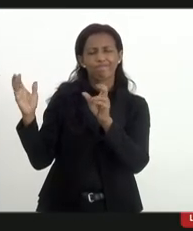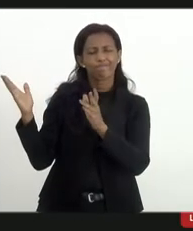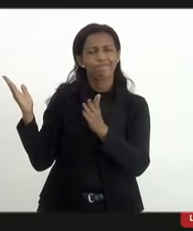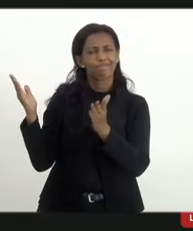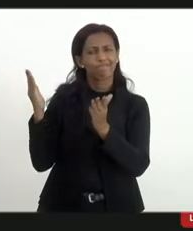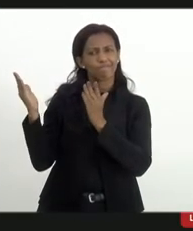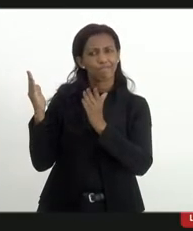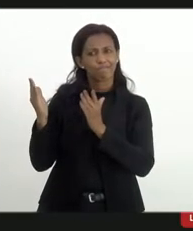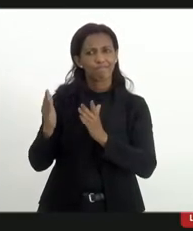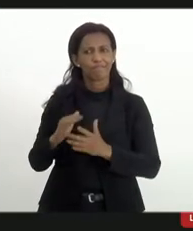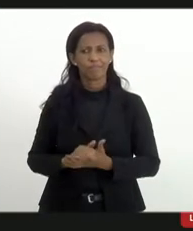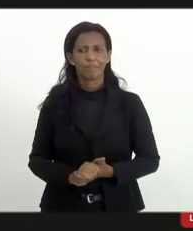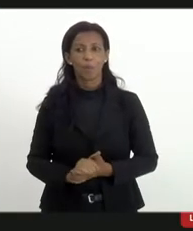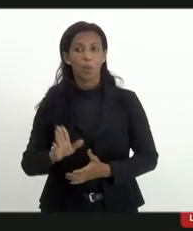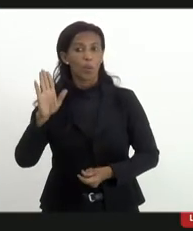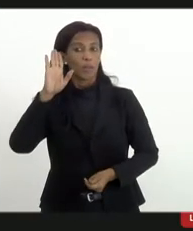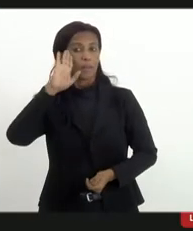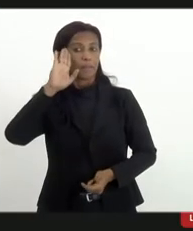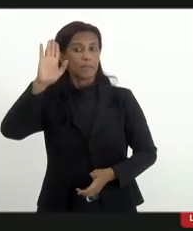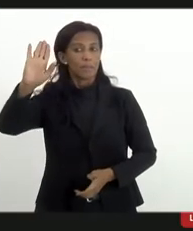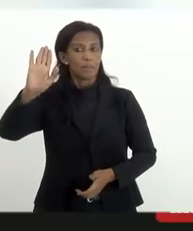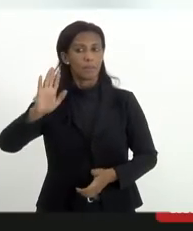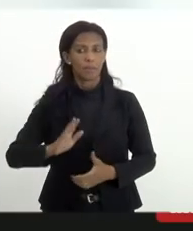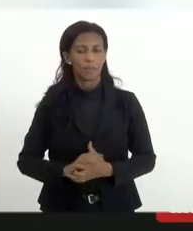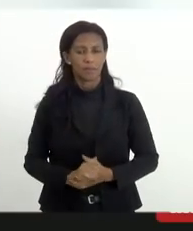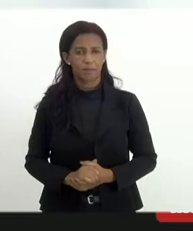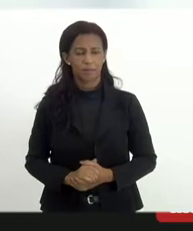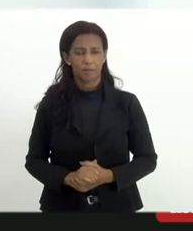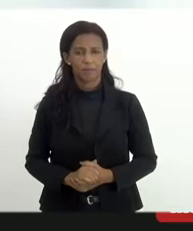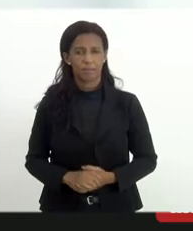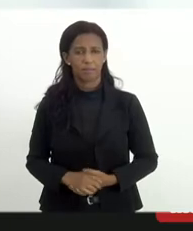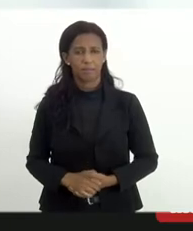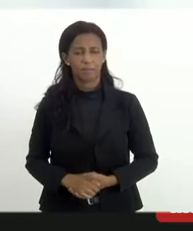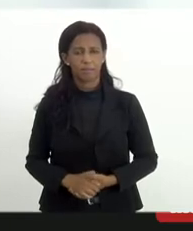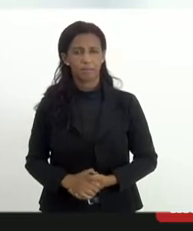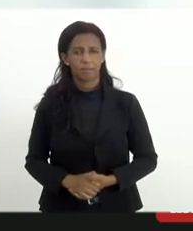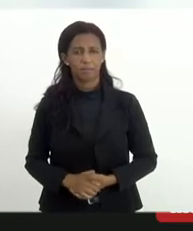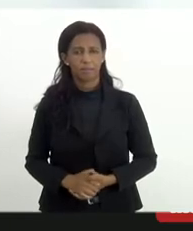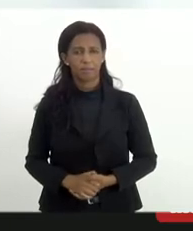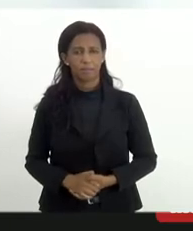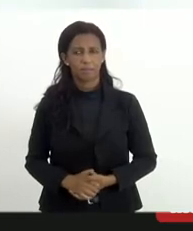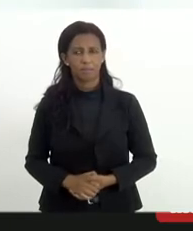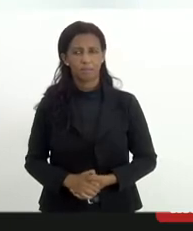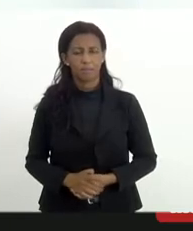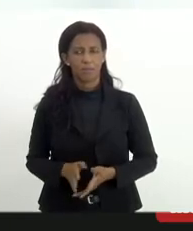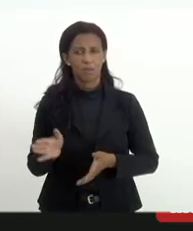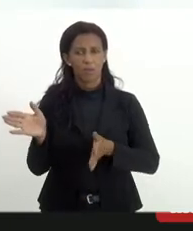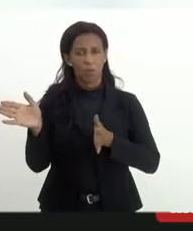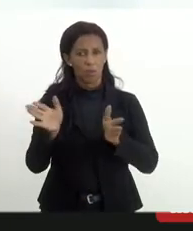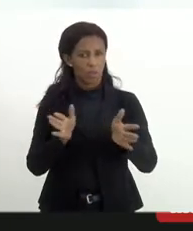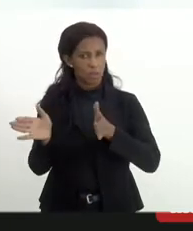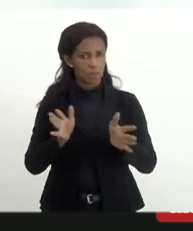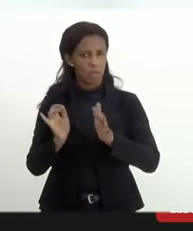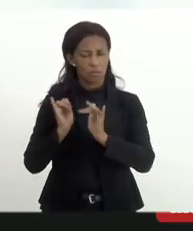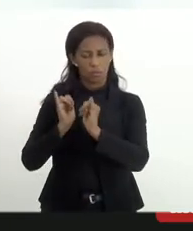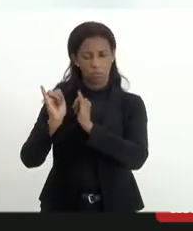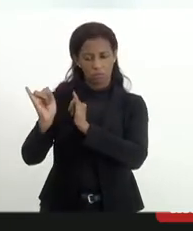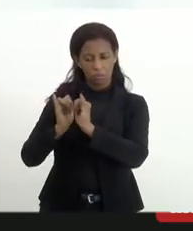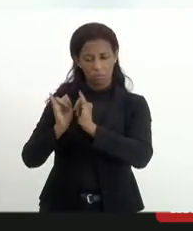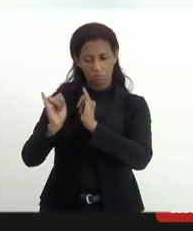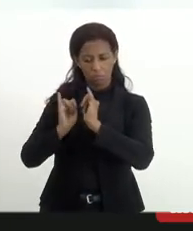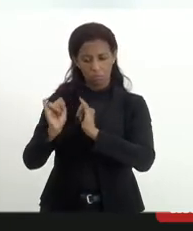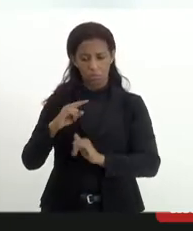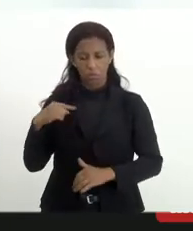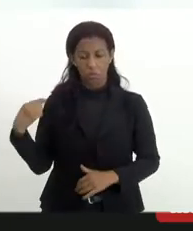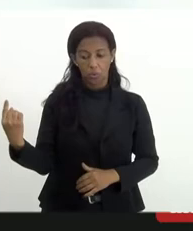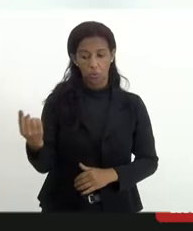muitas repercussões. Porque, principalmente, né, com acesso aos dados, nós